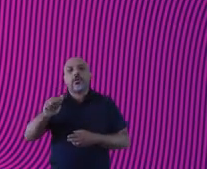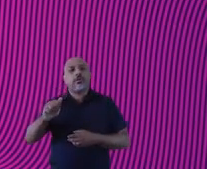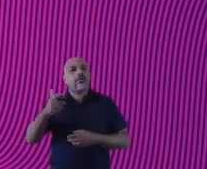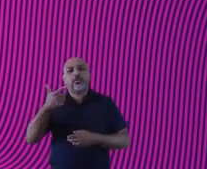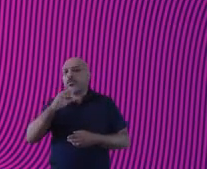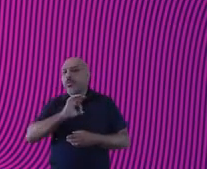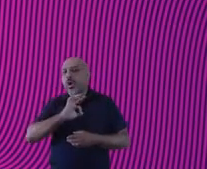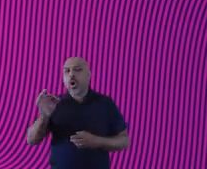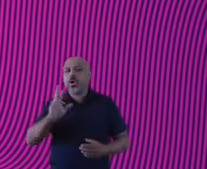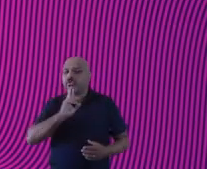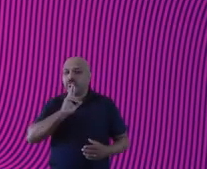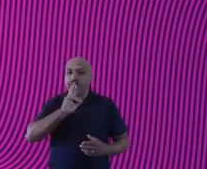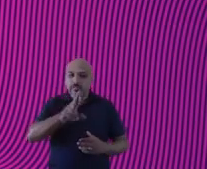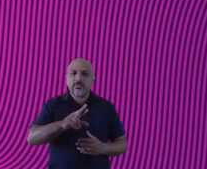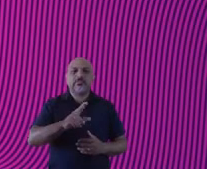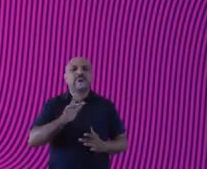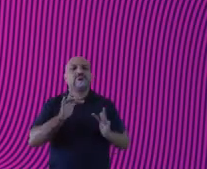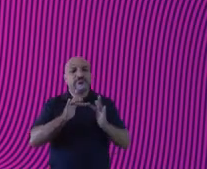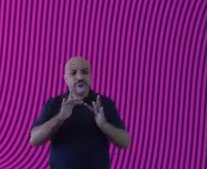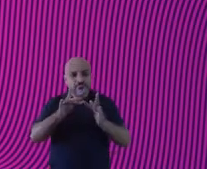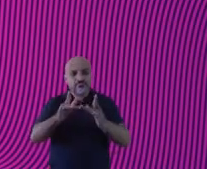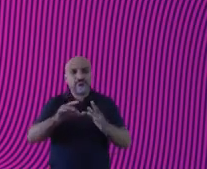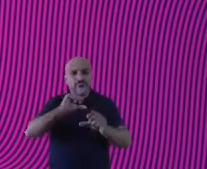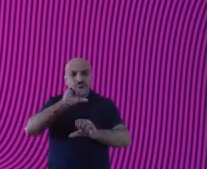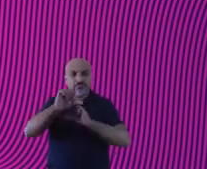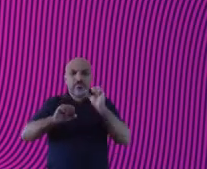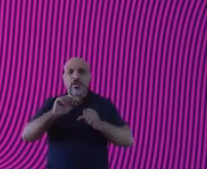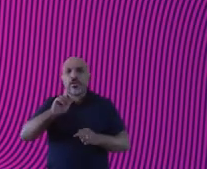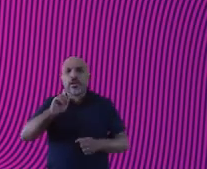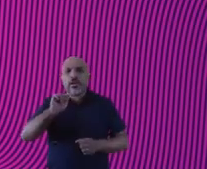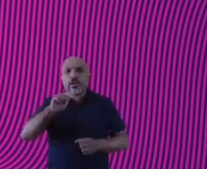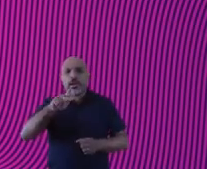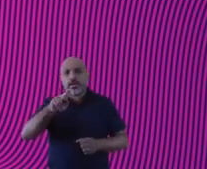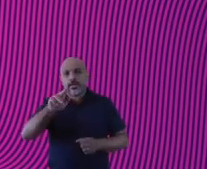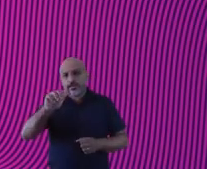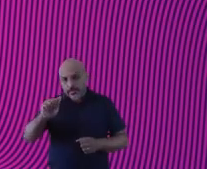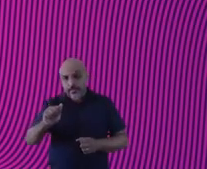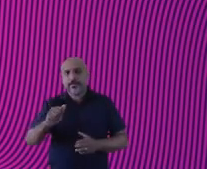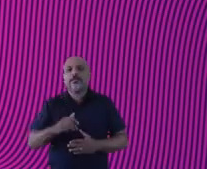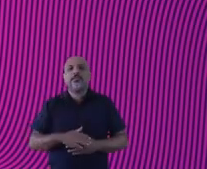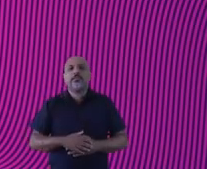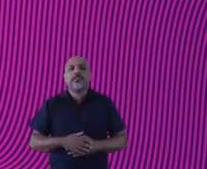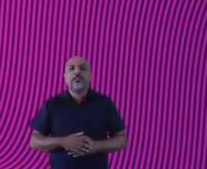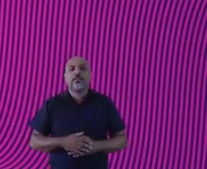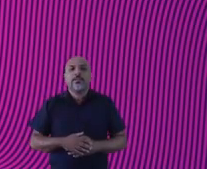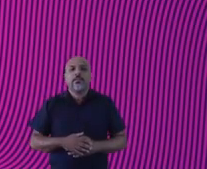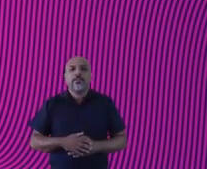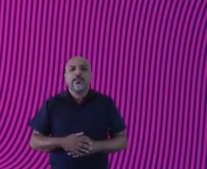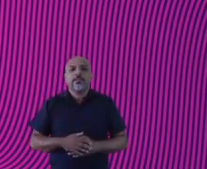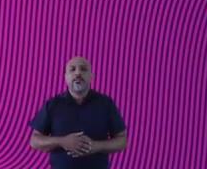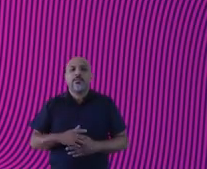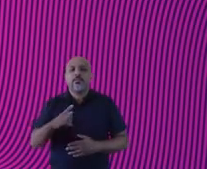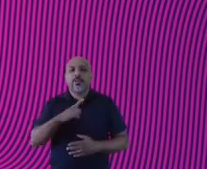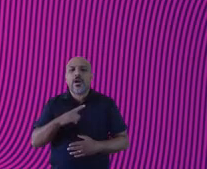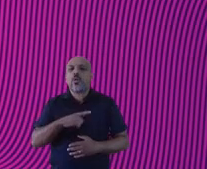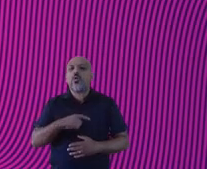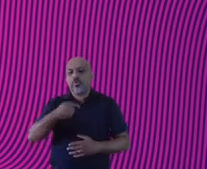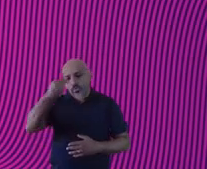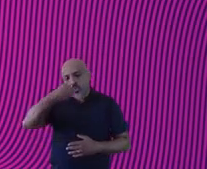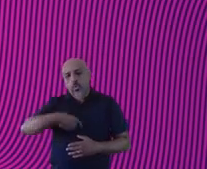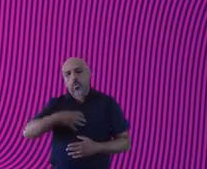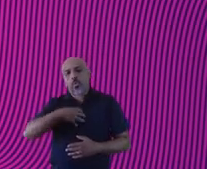resposta, manteve com talidomida, trocou para lena, com uma escolha de acordo com o perfil de toxicidade